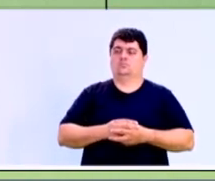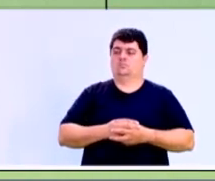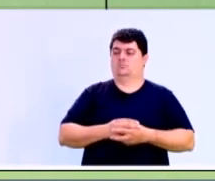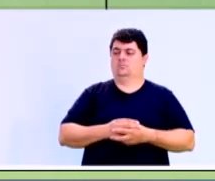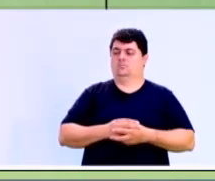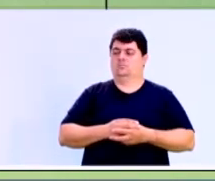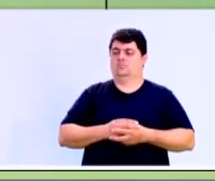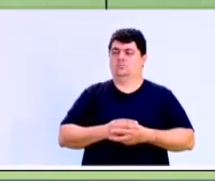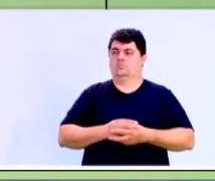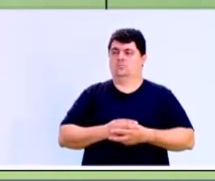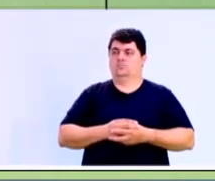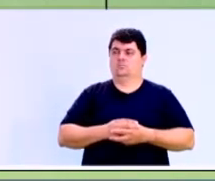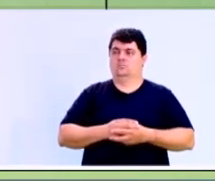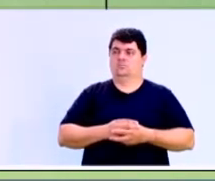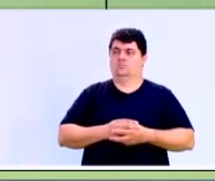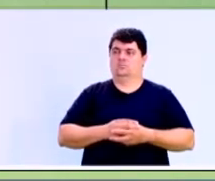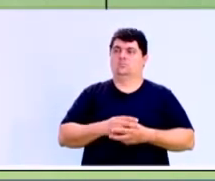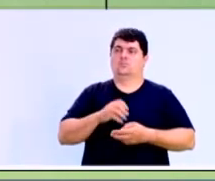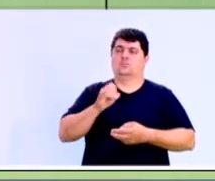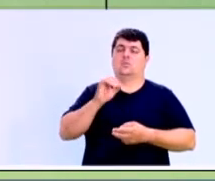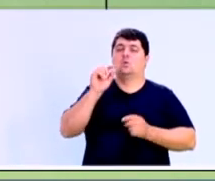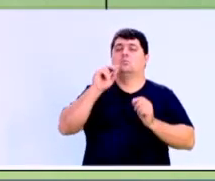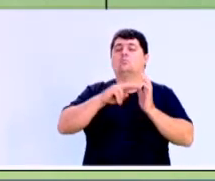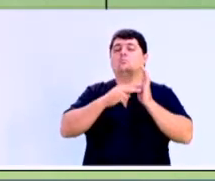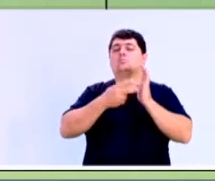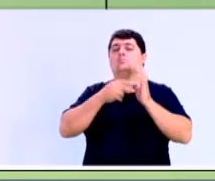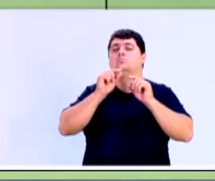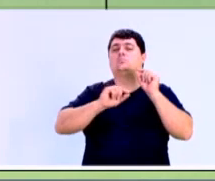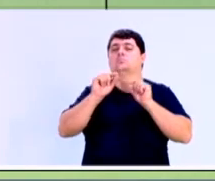14,24, correto? Significa que